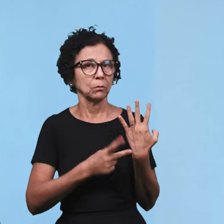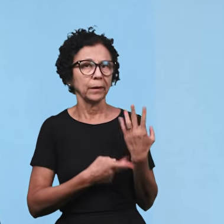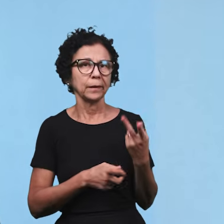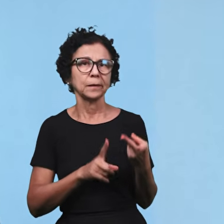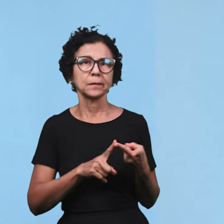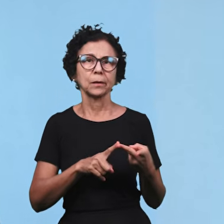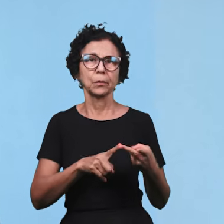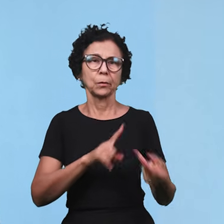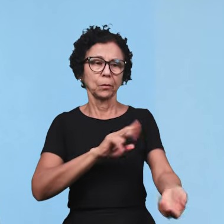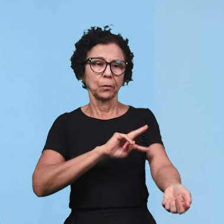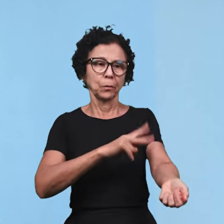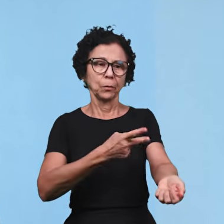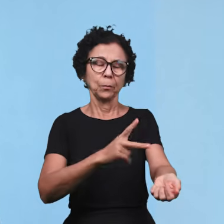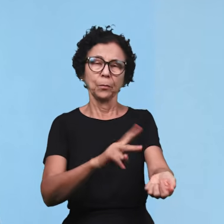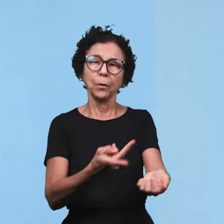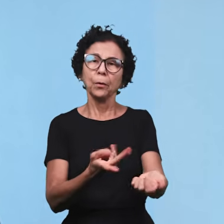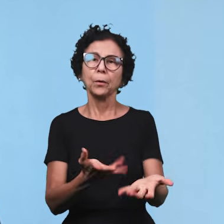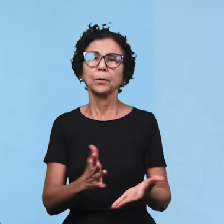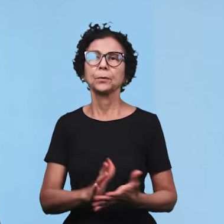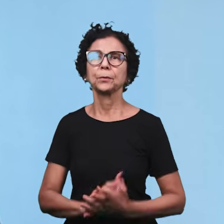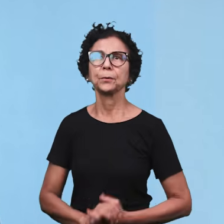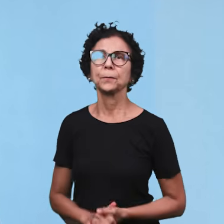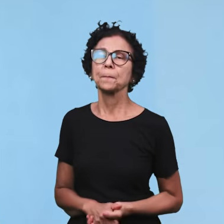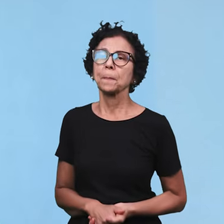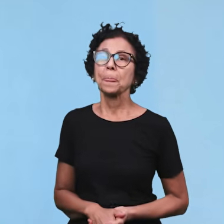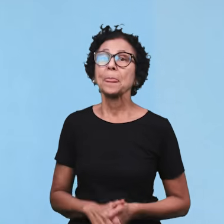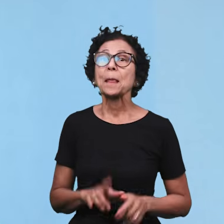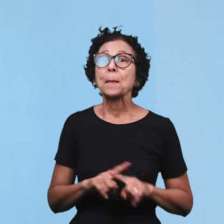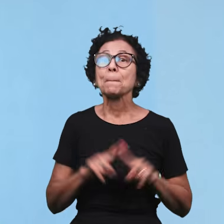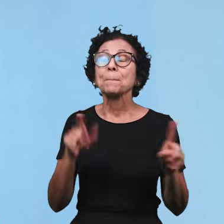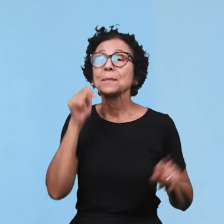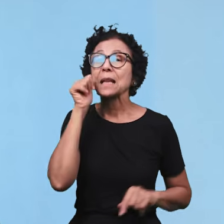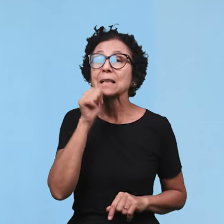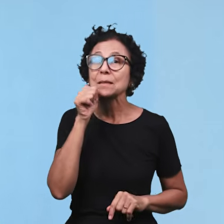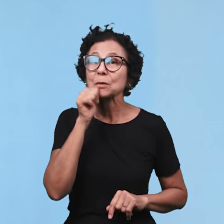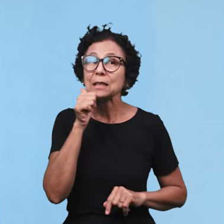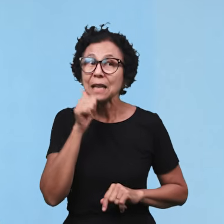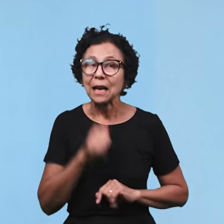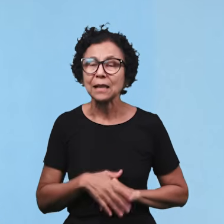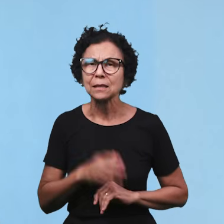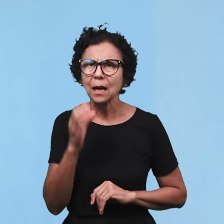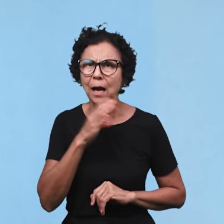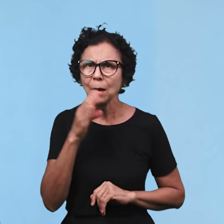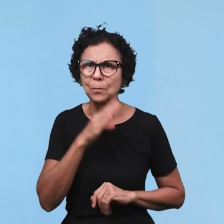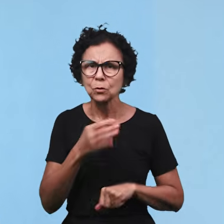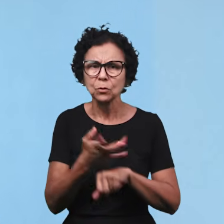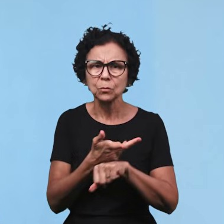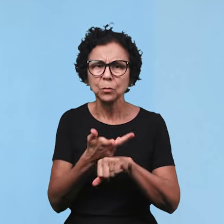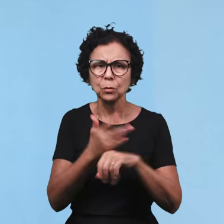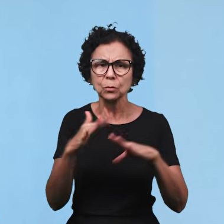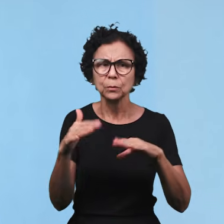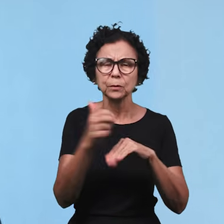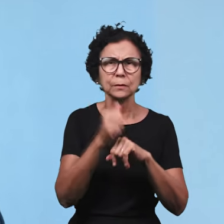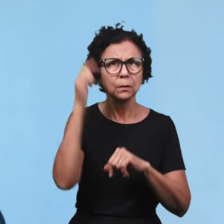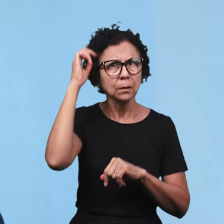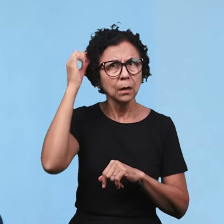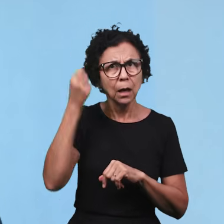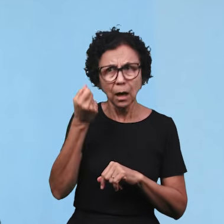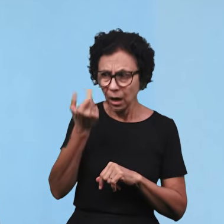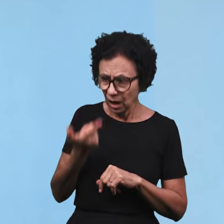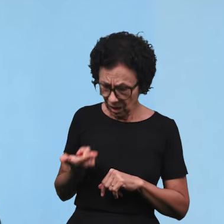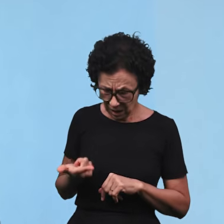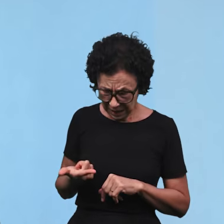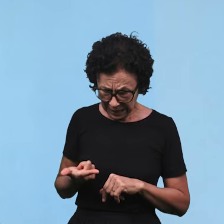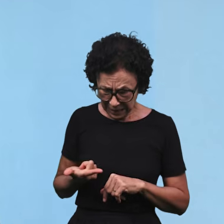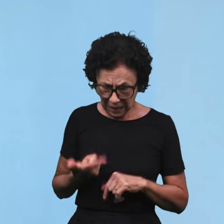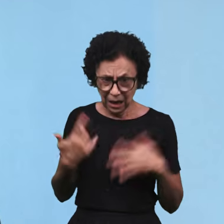coisa que eu noto, as mulheres costumam tratar muito mais cedo do que os homens, porque se a mulher perde um fiozinho de cabelo, ela já fica preocupada. O homem, às vezes, é um